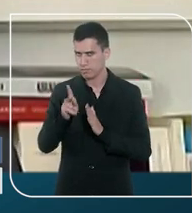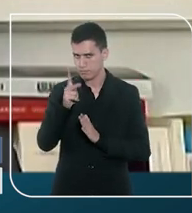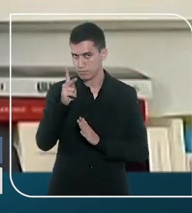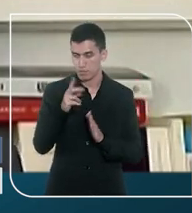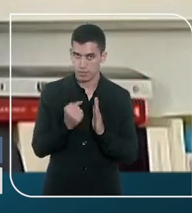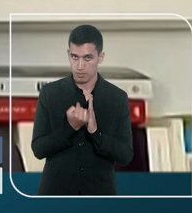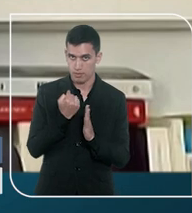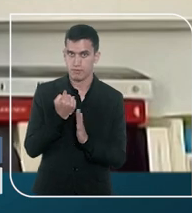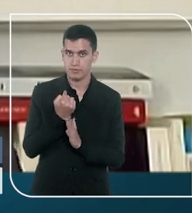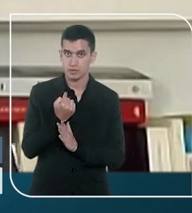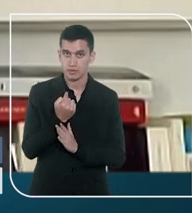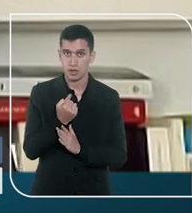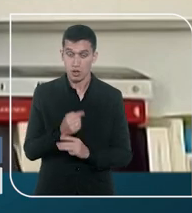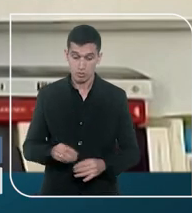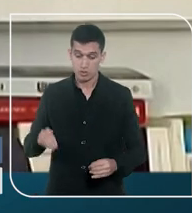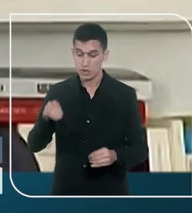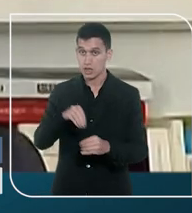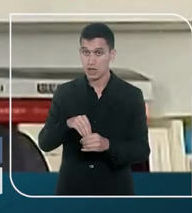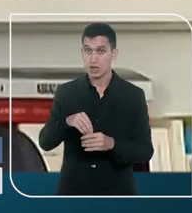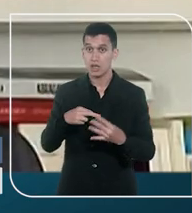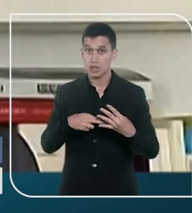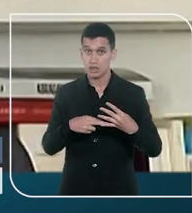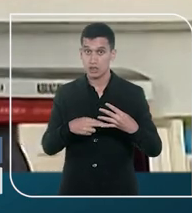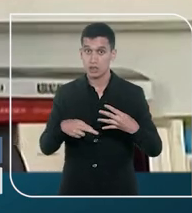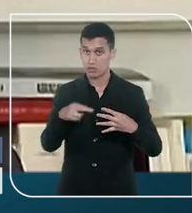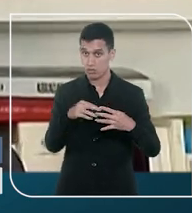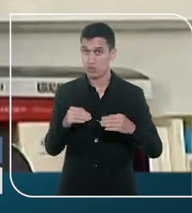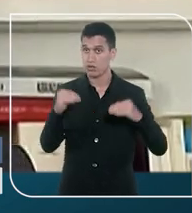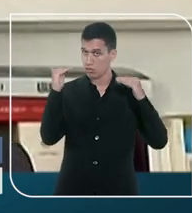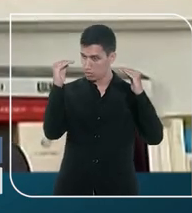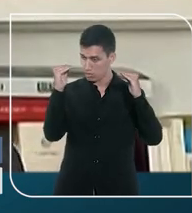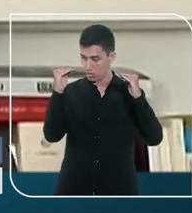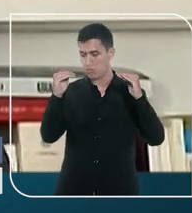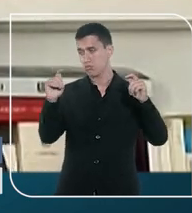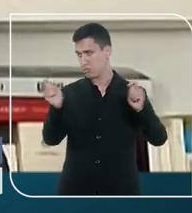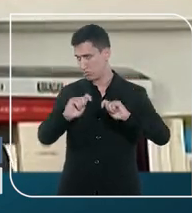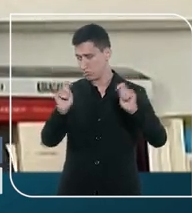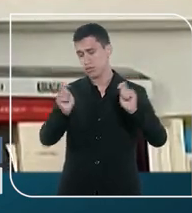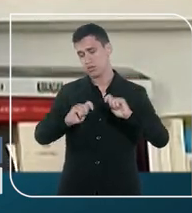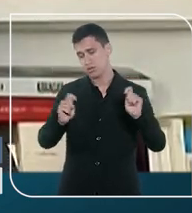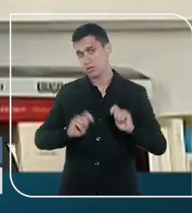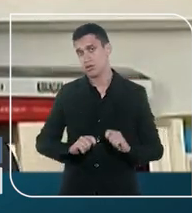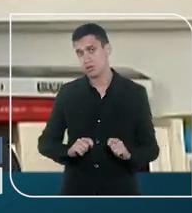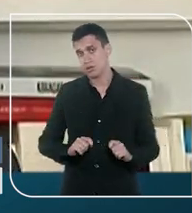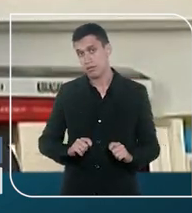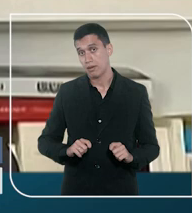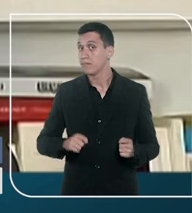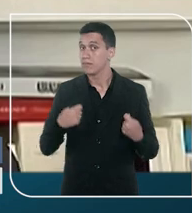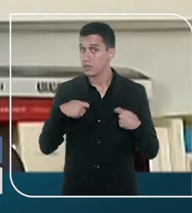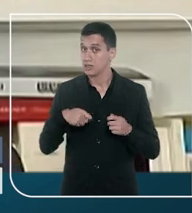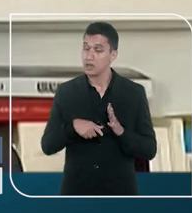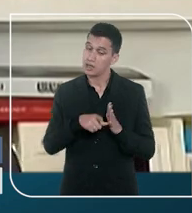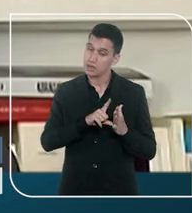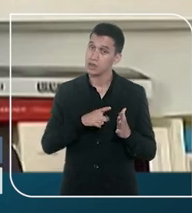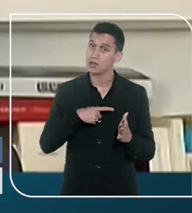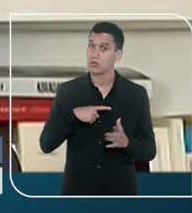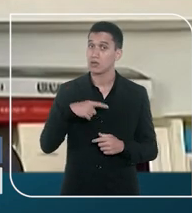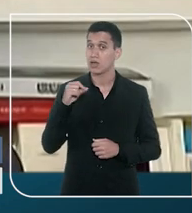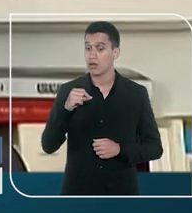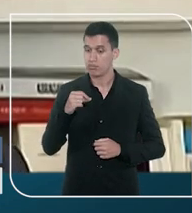a interposição de recurso extraordinário é perfeitamente possível, né? Desde que nós tenhamos alguma ofensa ao que